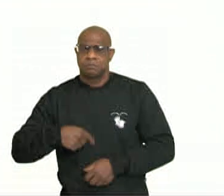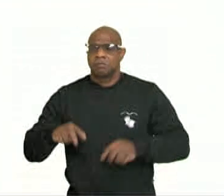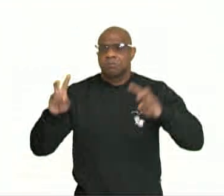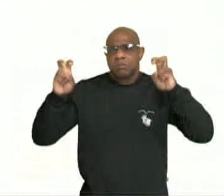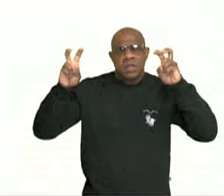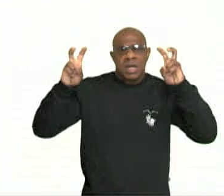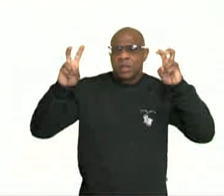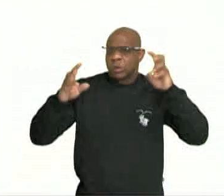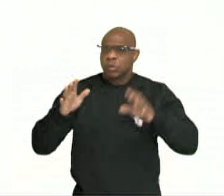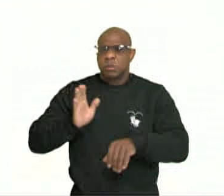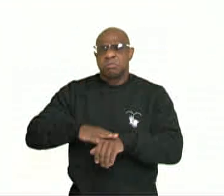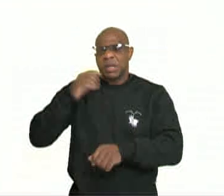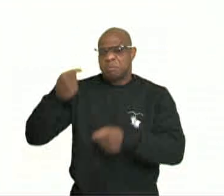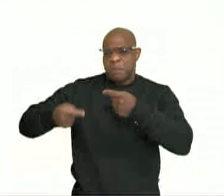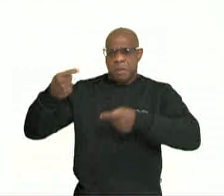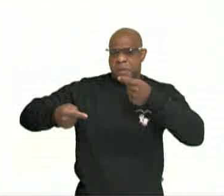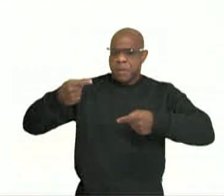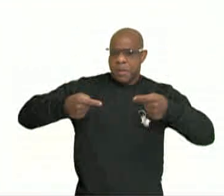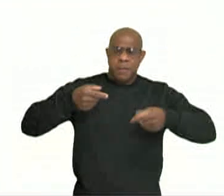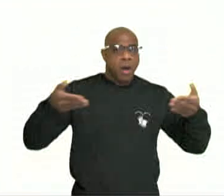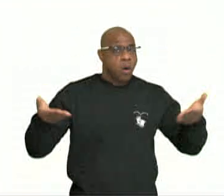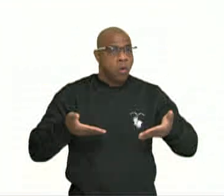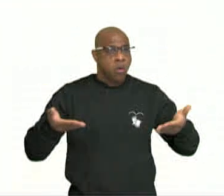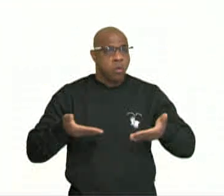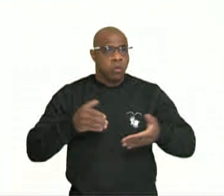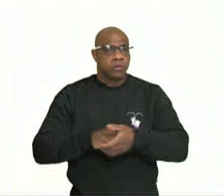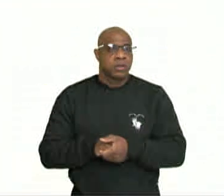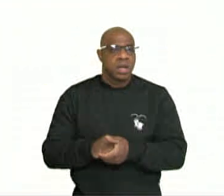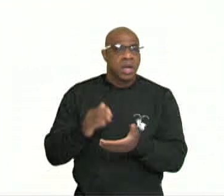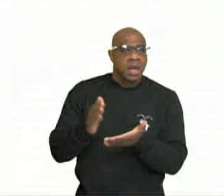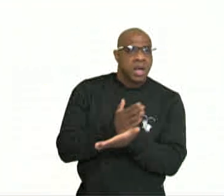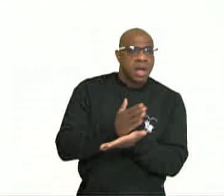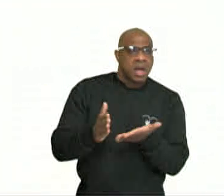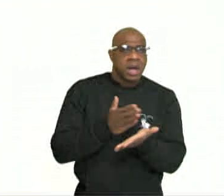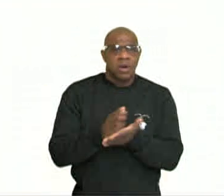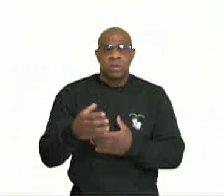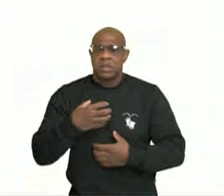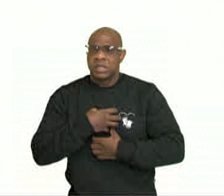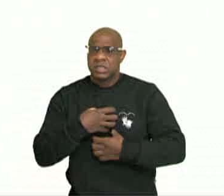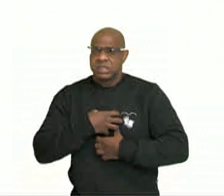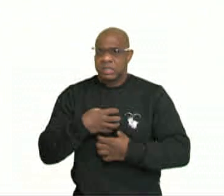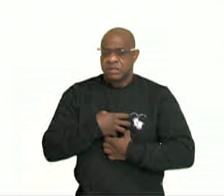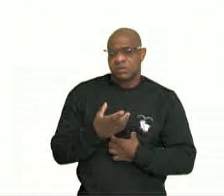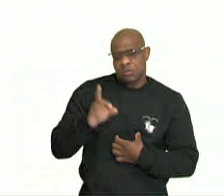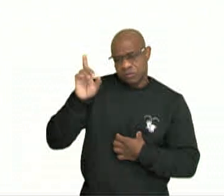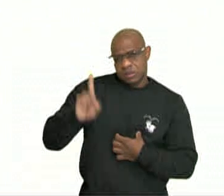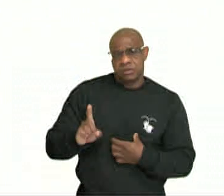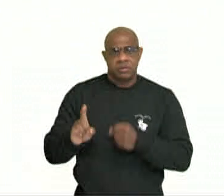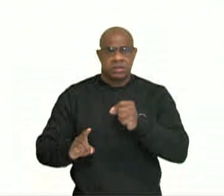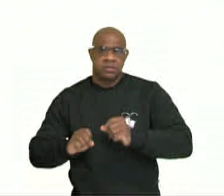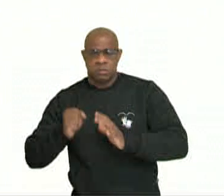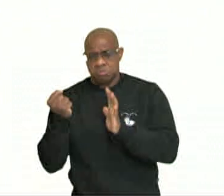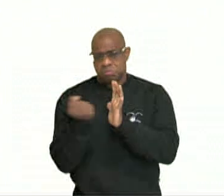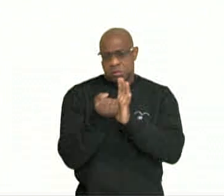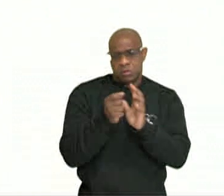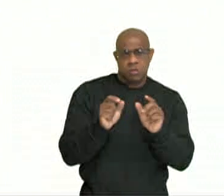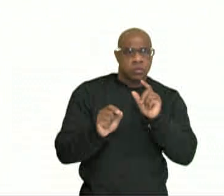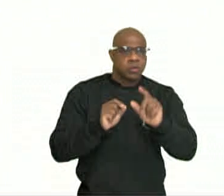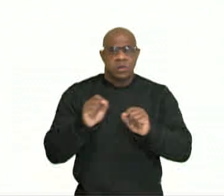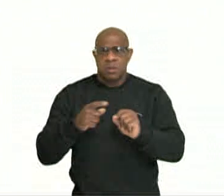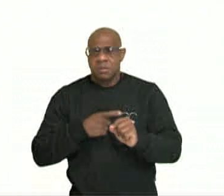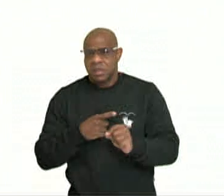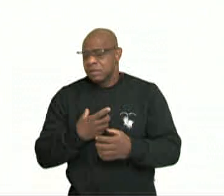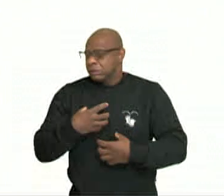polêmicos ultimamente. Muitos acusam, outros se sentem no direito de usar e abusar de símbolos, mas, no